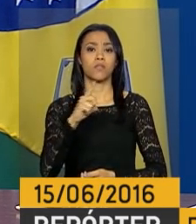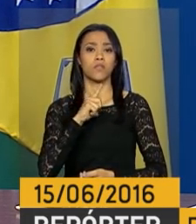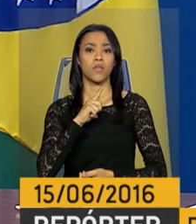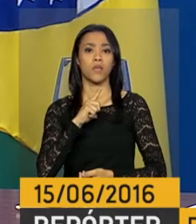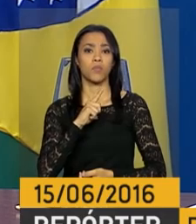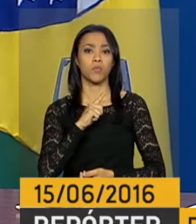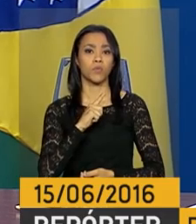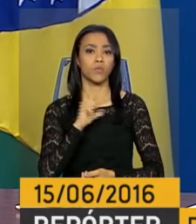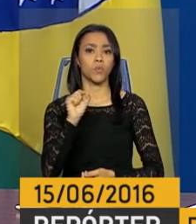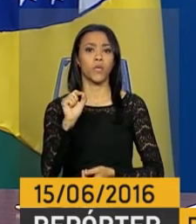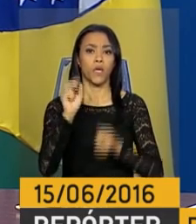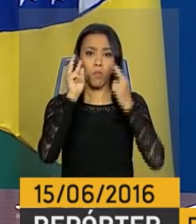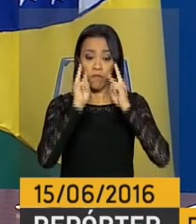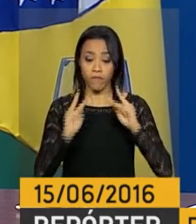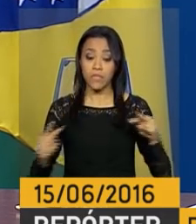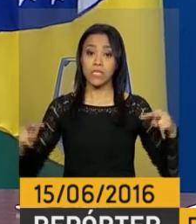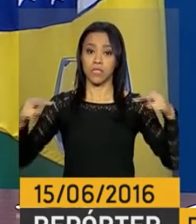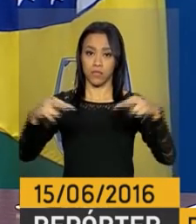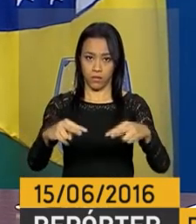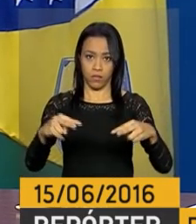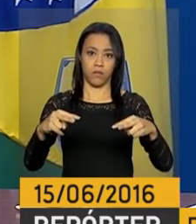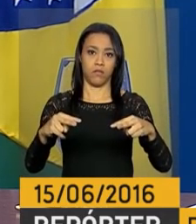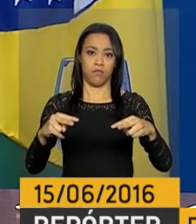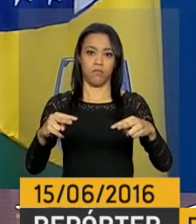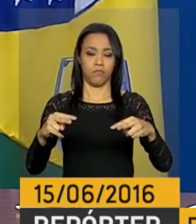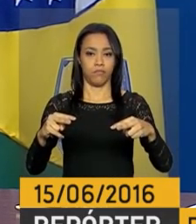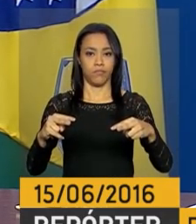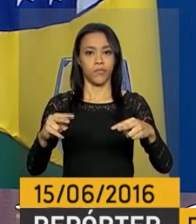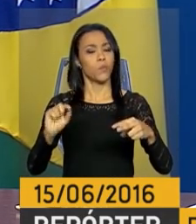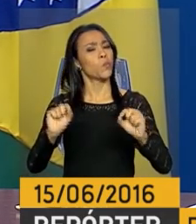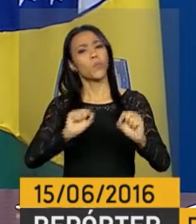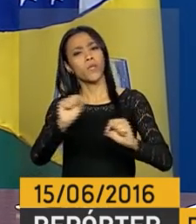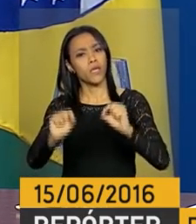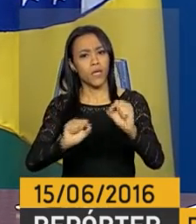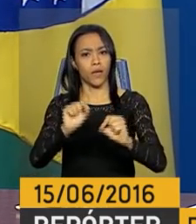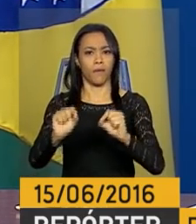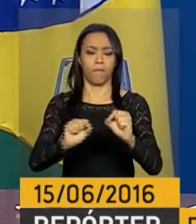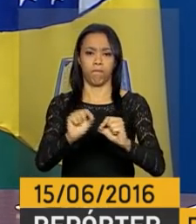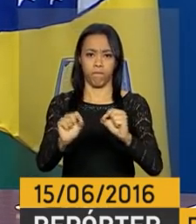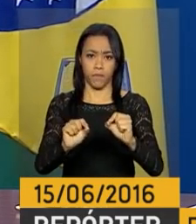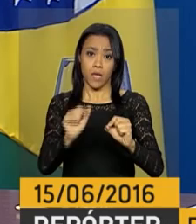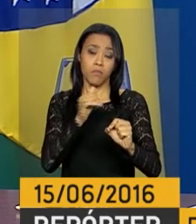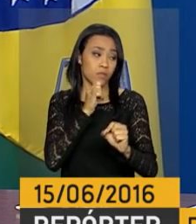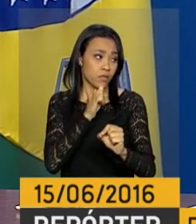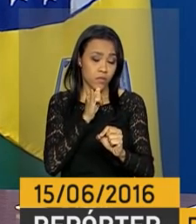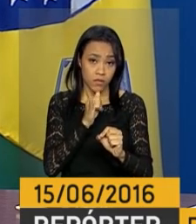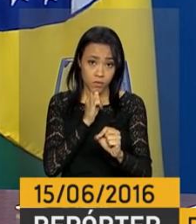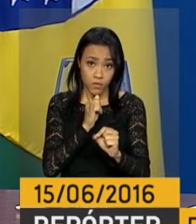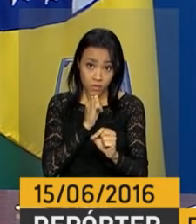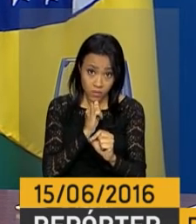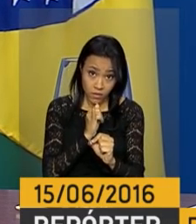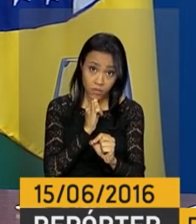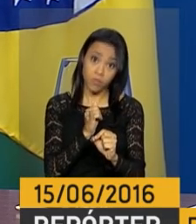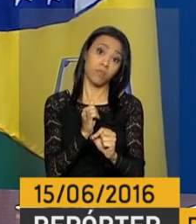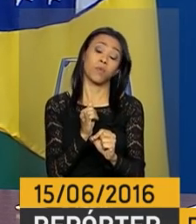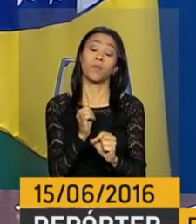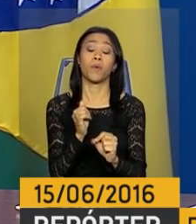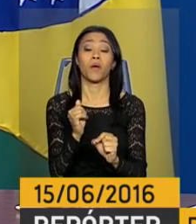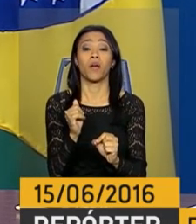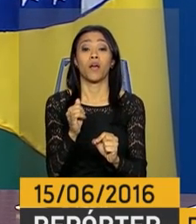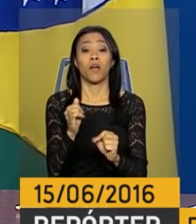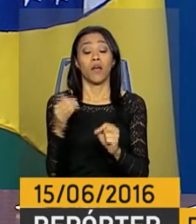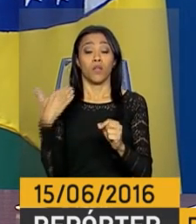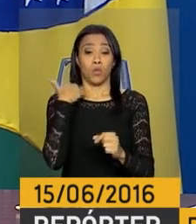uma visão, uma abordagem que é o seguinte. Por exemplo, cita a questão, vamos olhar a questão